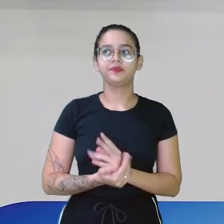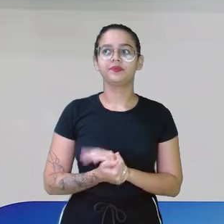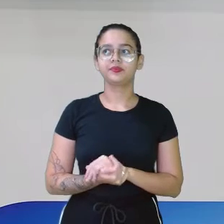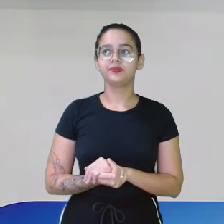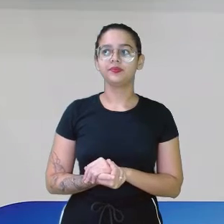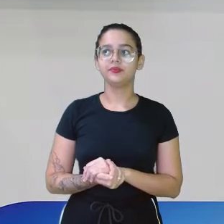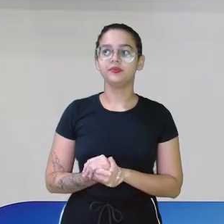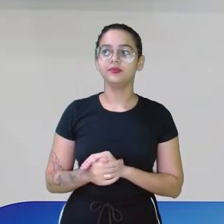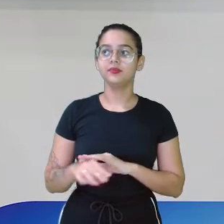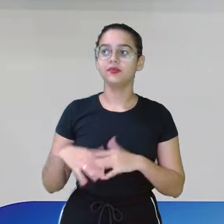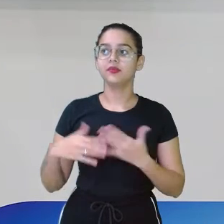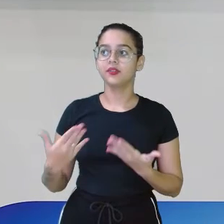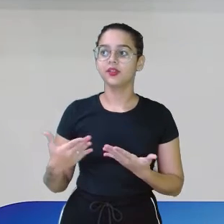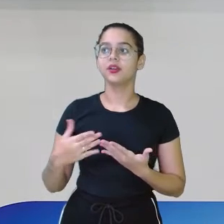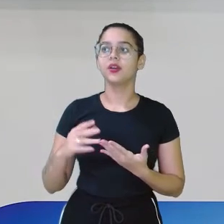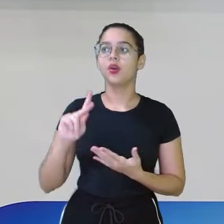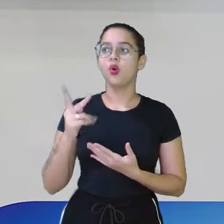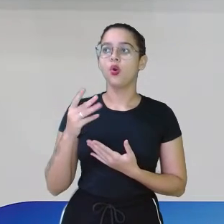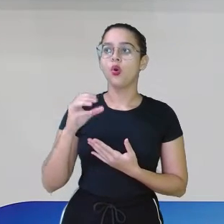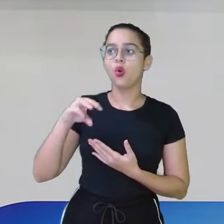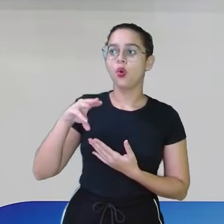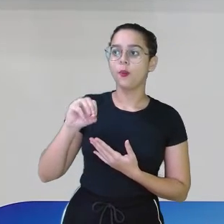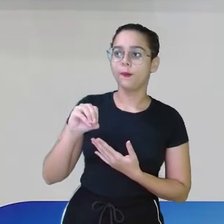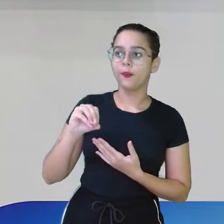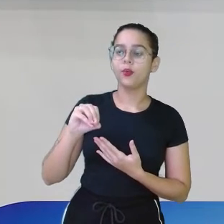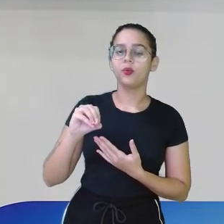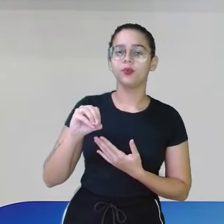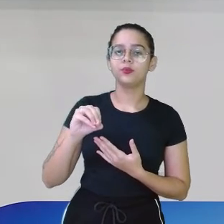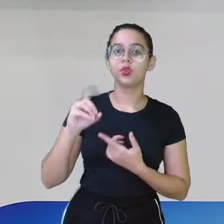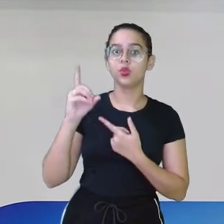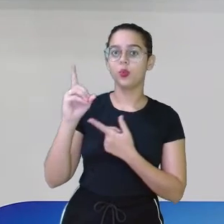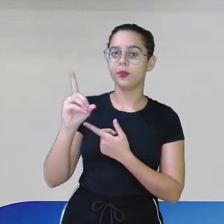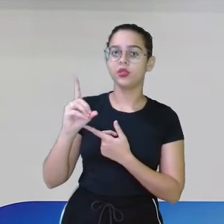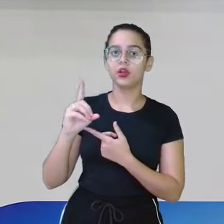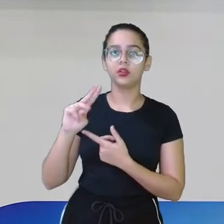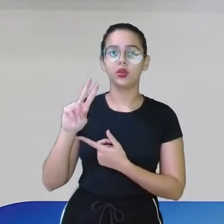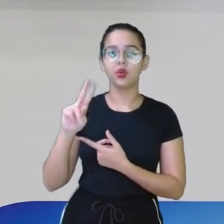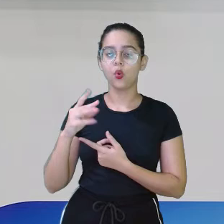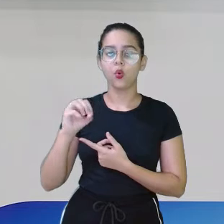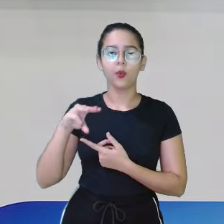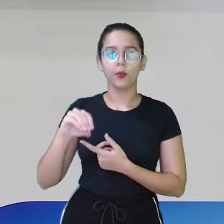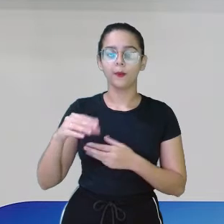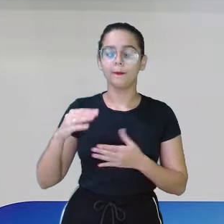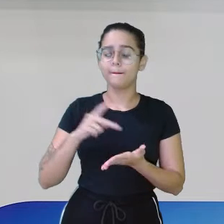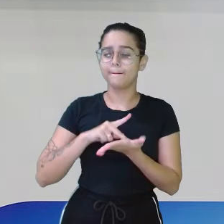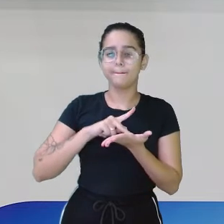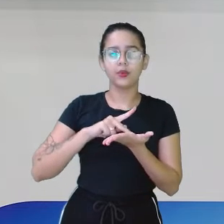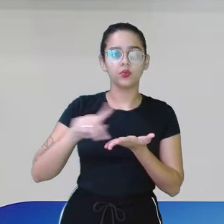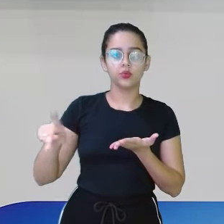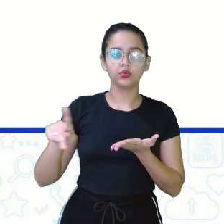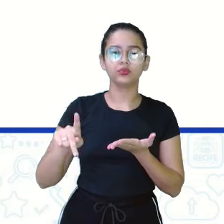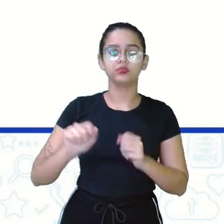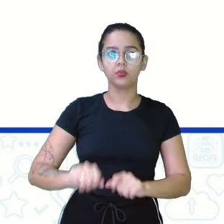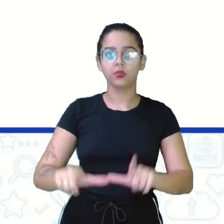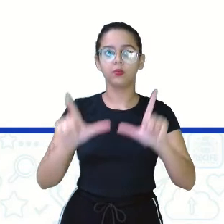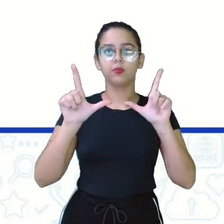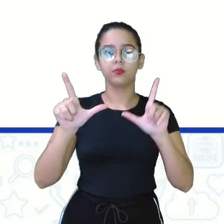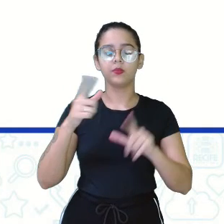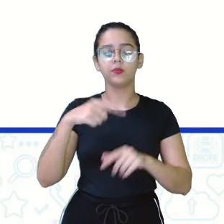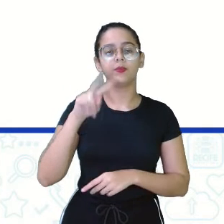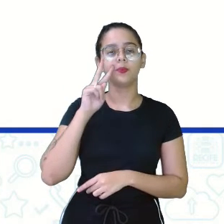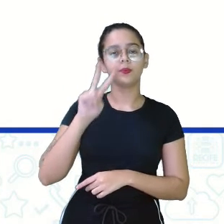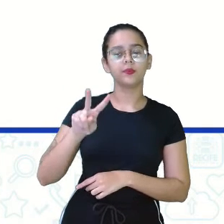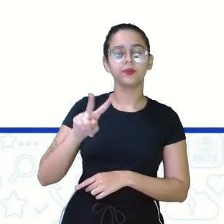Então, dominante homozigoto puro. Joga na tela aí para eles, por gentileza, que aí fica mais fácil deles